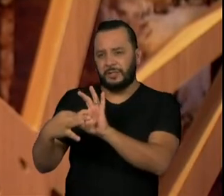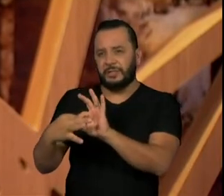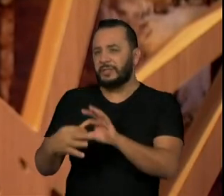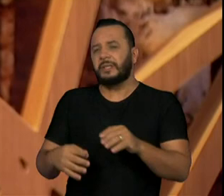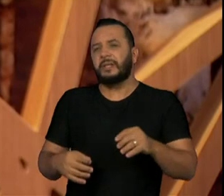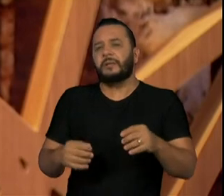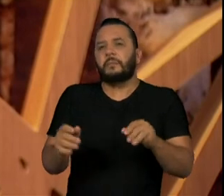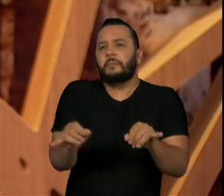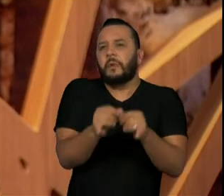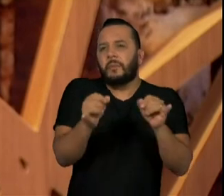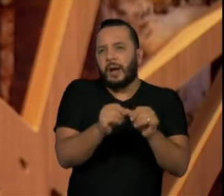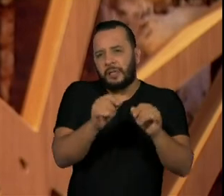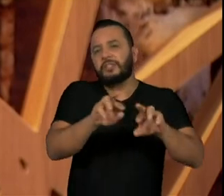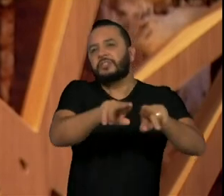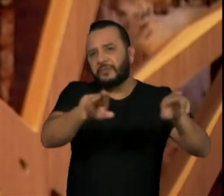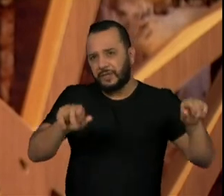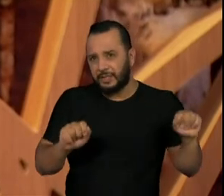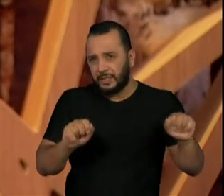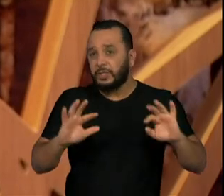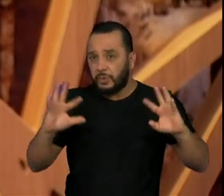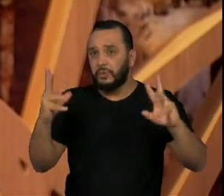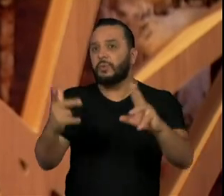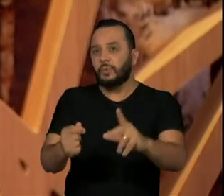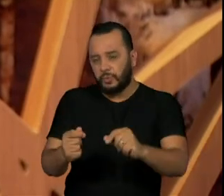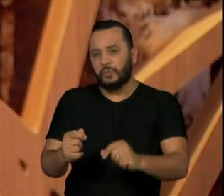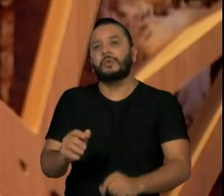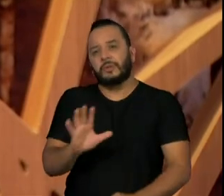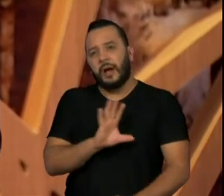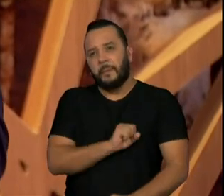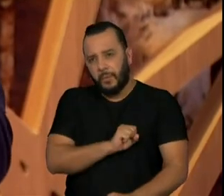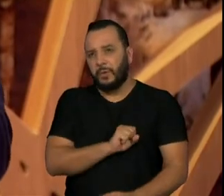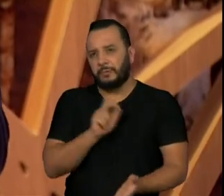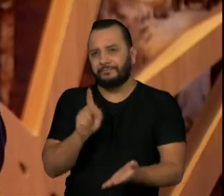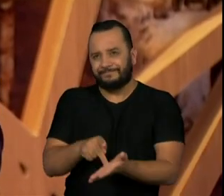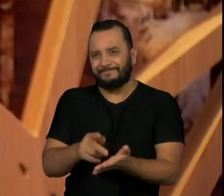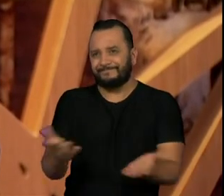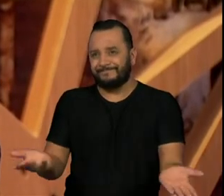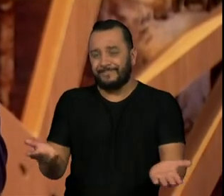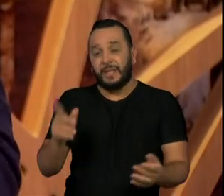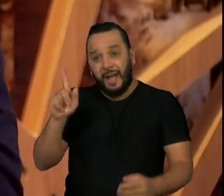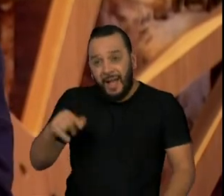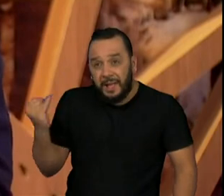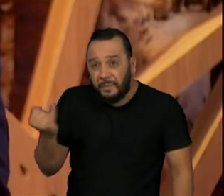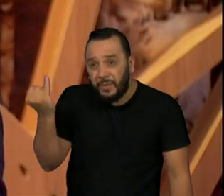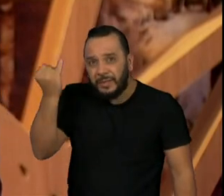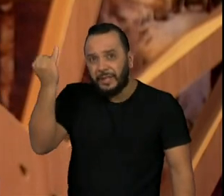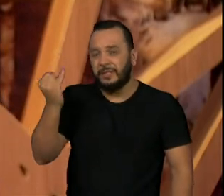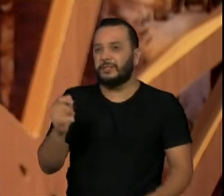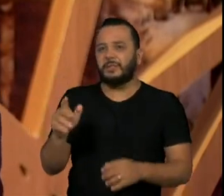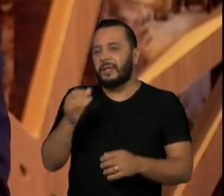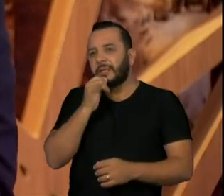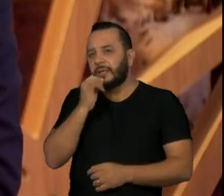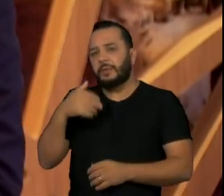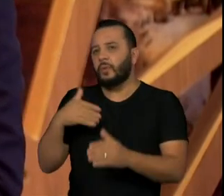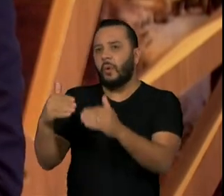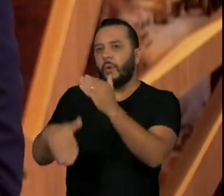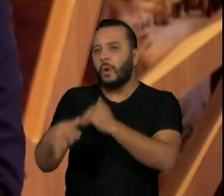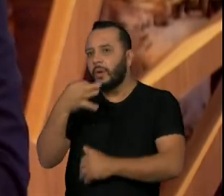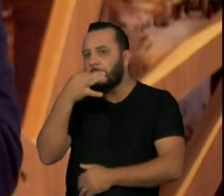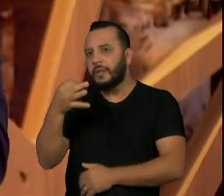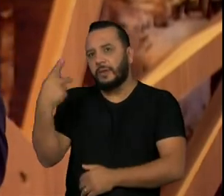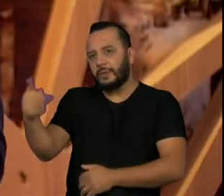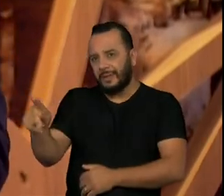não essencial, diversidade. Em tudo, caridade. Então, naquilo que é essencial, eu acho que não pode ter a opinião dele e a opinião